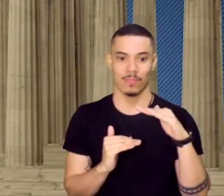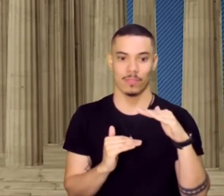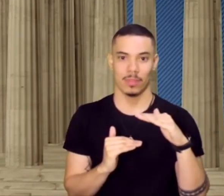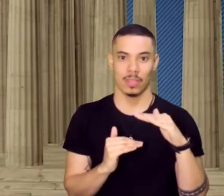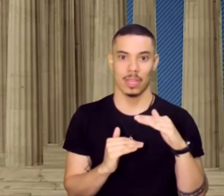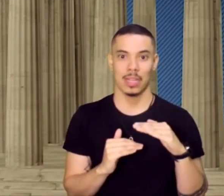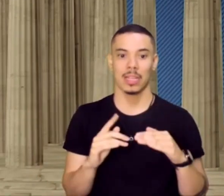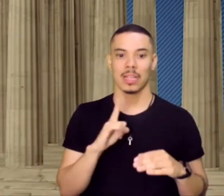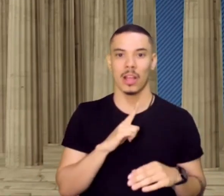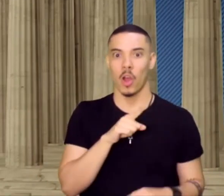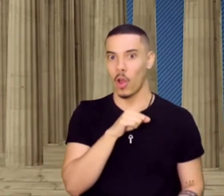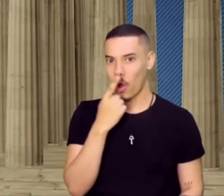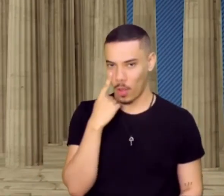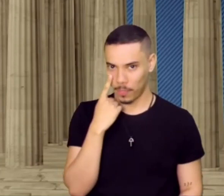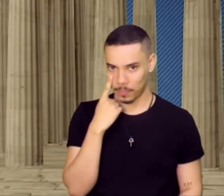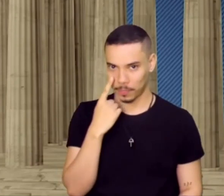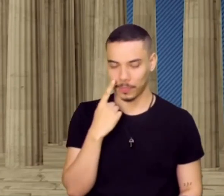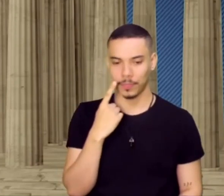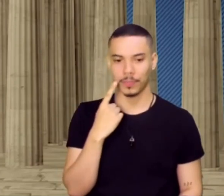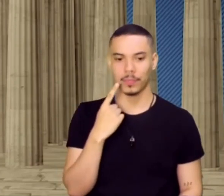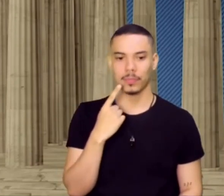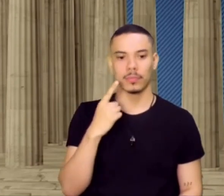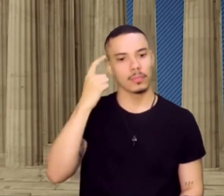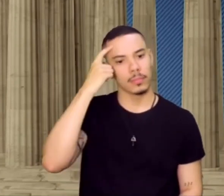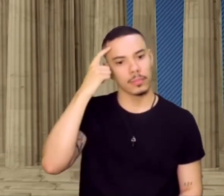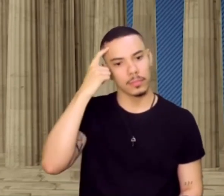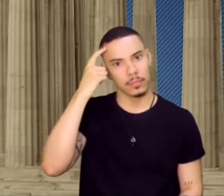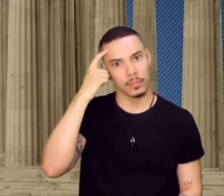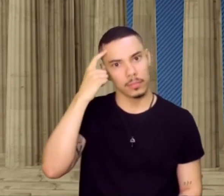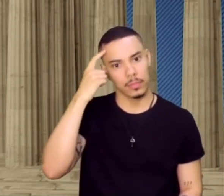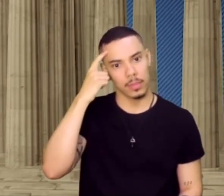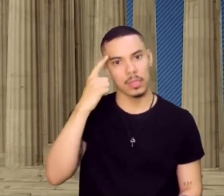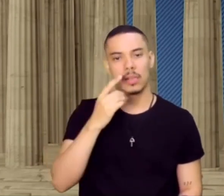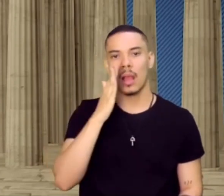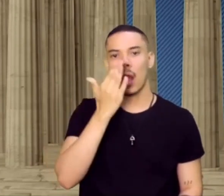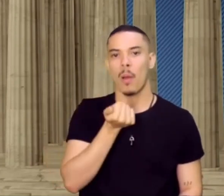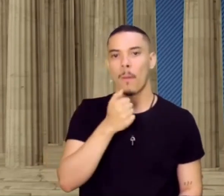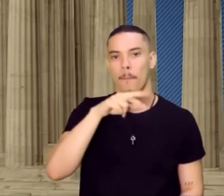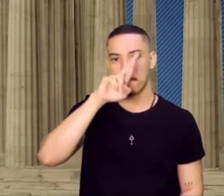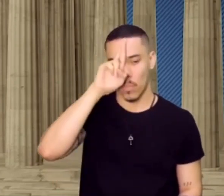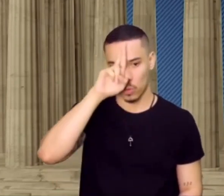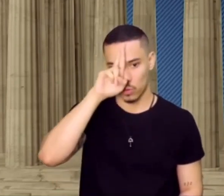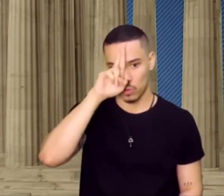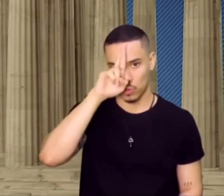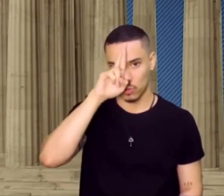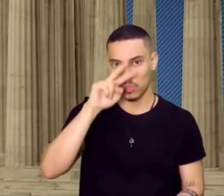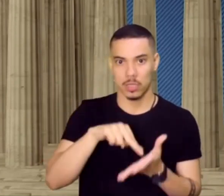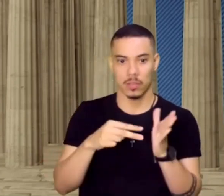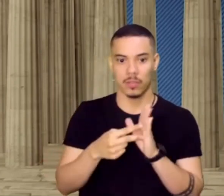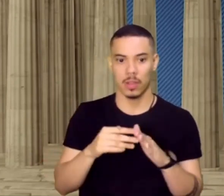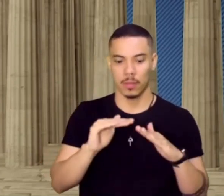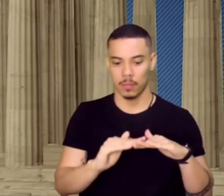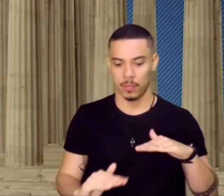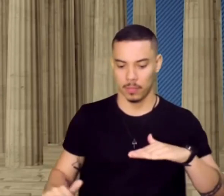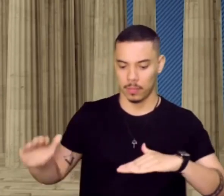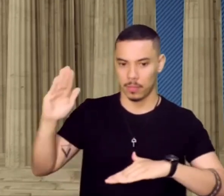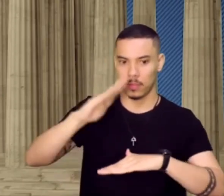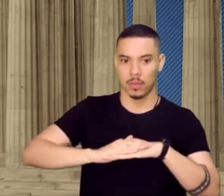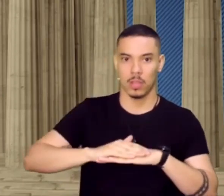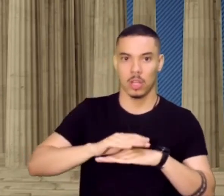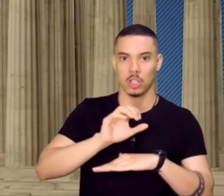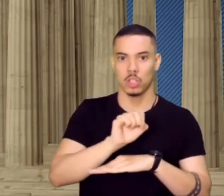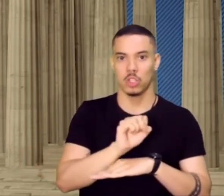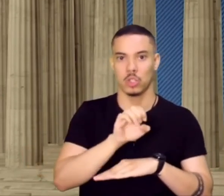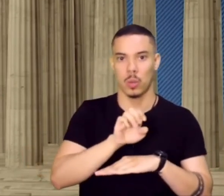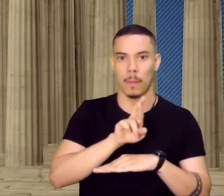sobremesa, na hora, olha só, pensando já depois do almoço, a sobremesa está acima da mesa. Se fosse submesa,